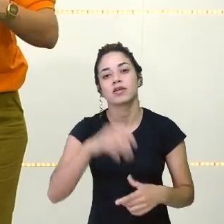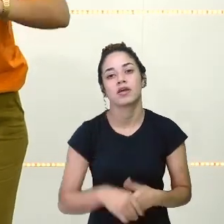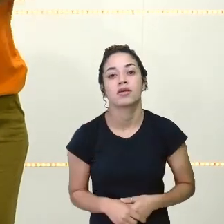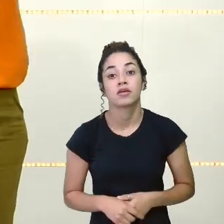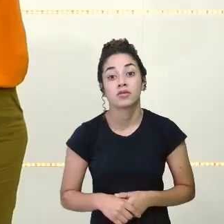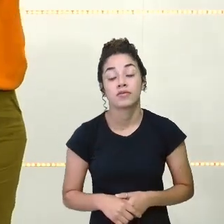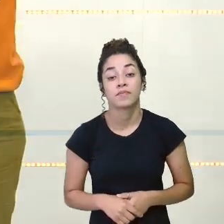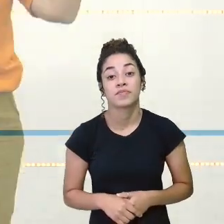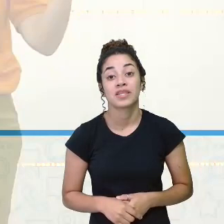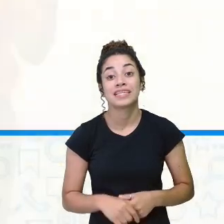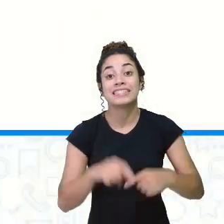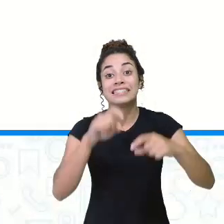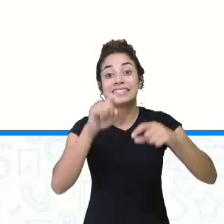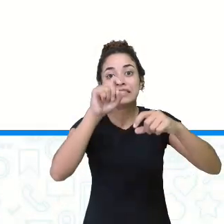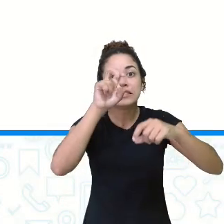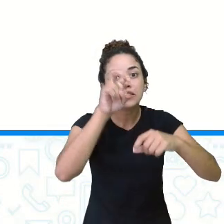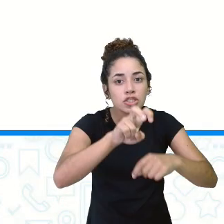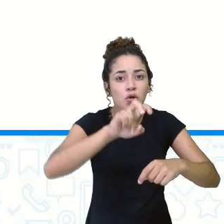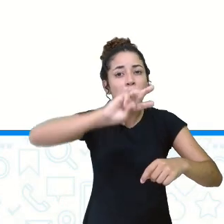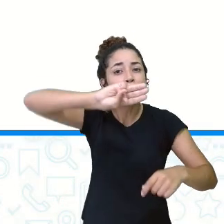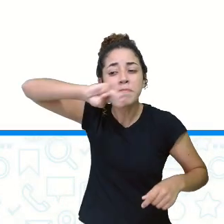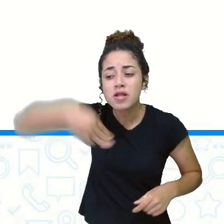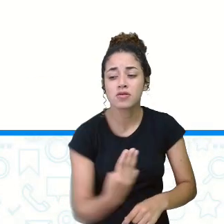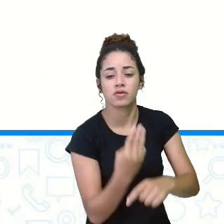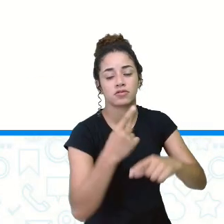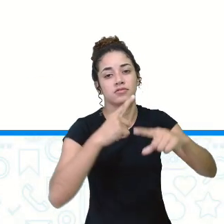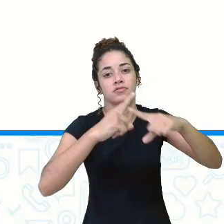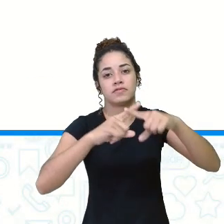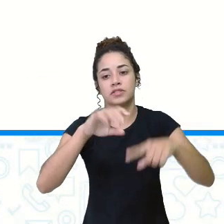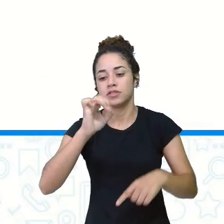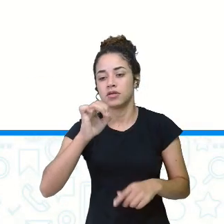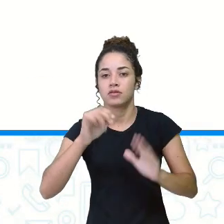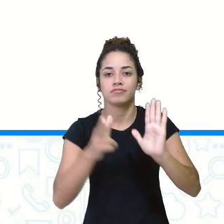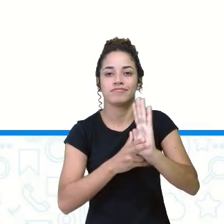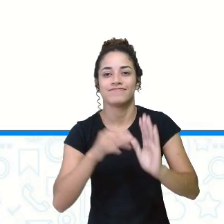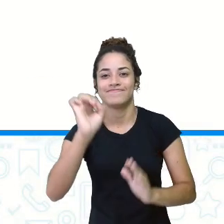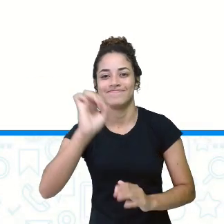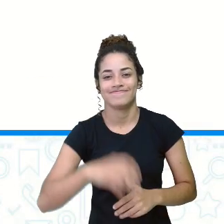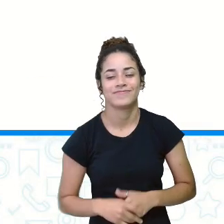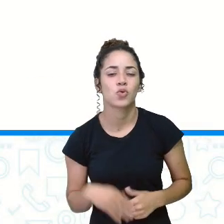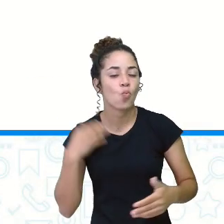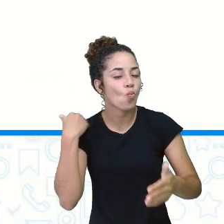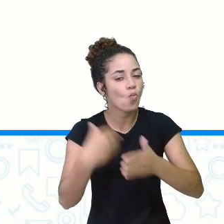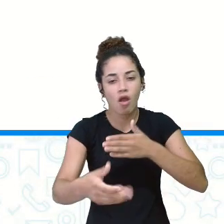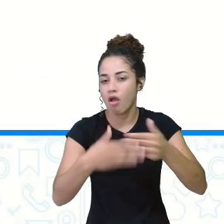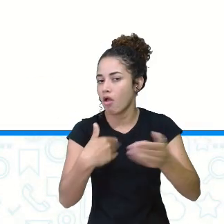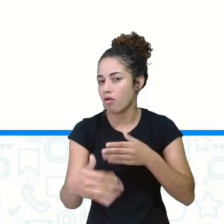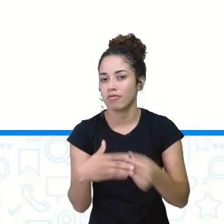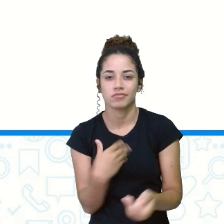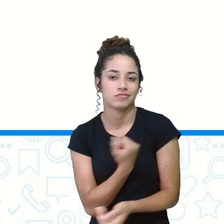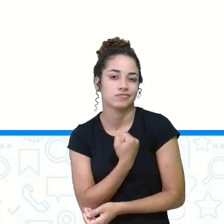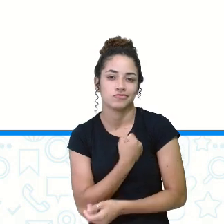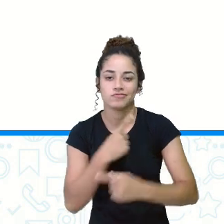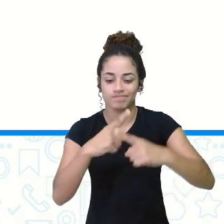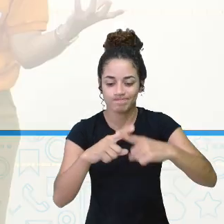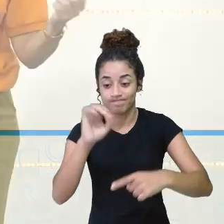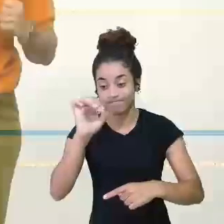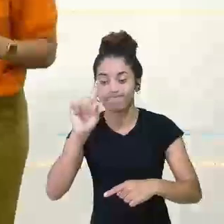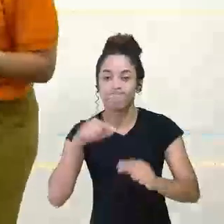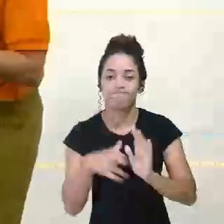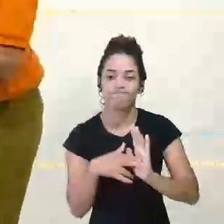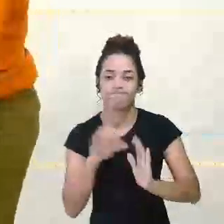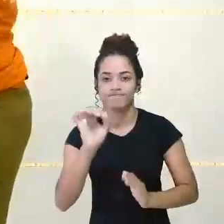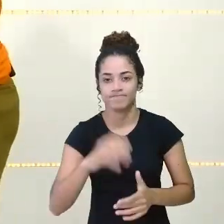0. 5 milhões vezes 0 é 0. Beleza? Qualquer número multiplicado por 0 é 0.